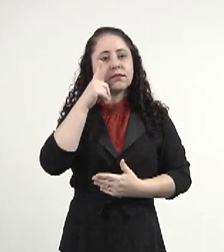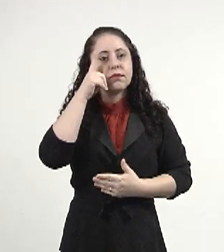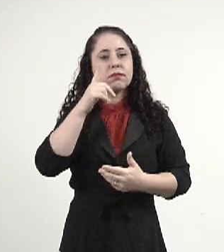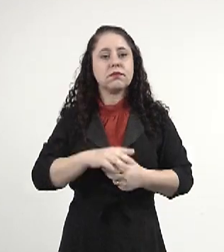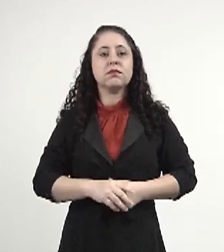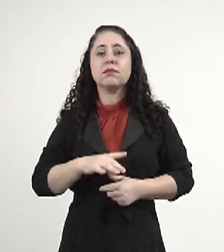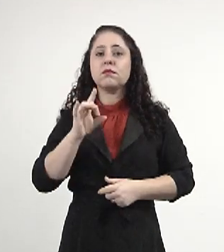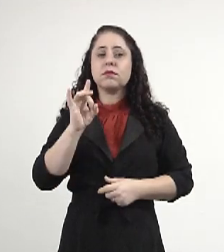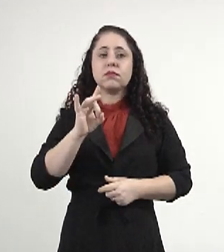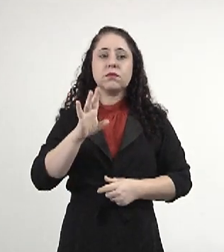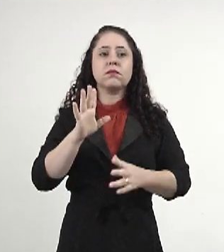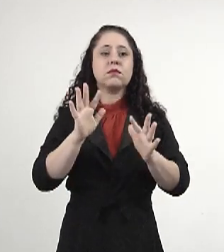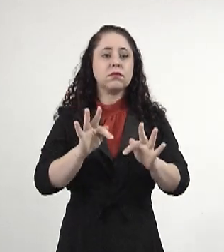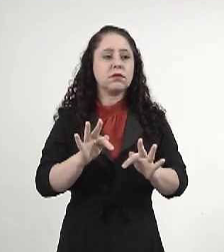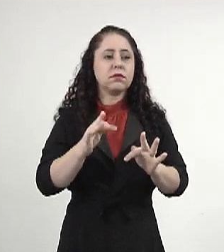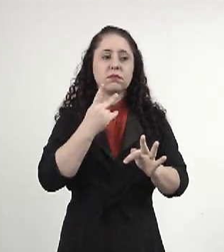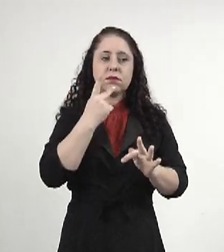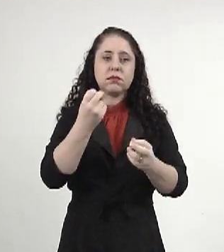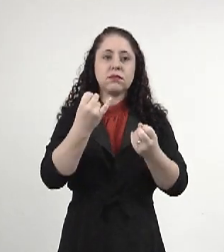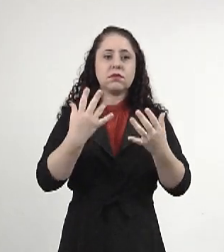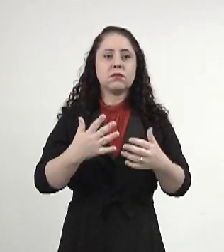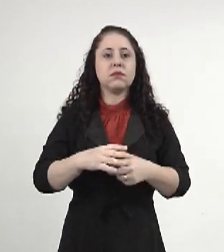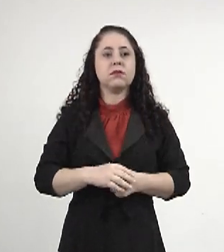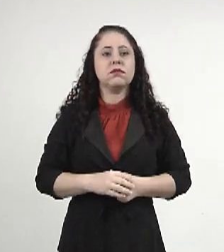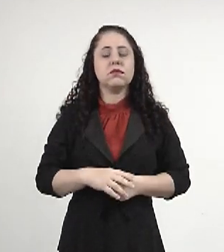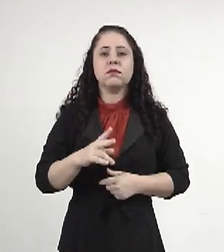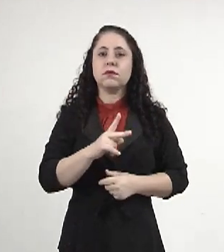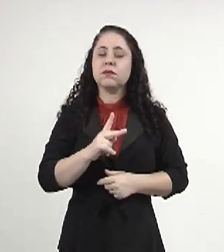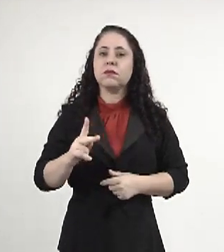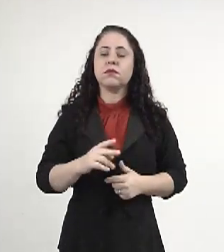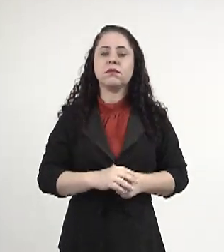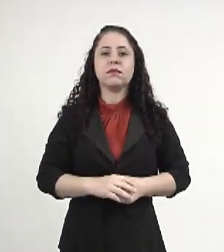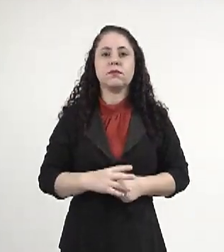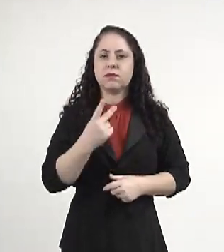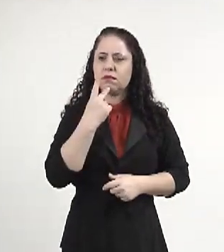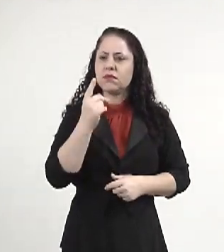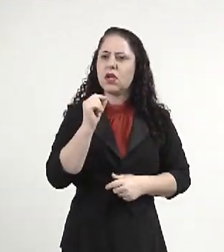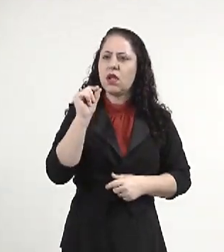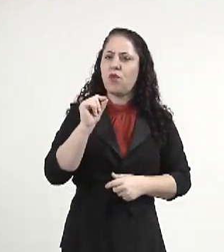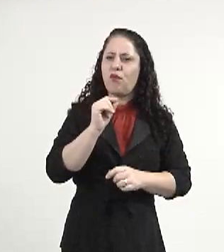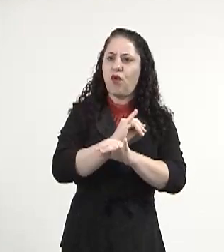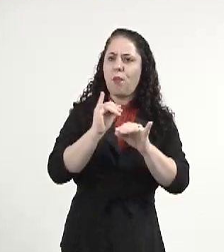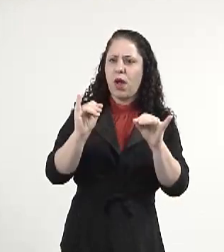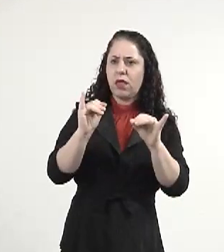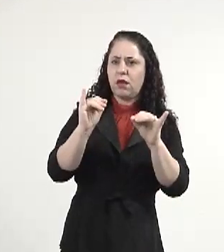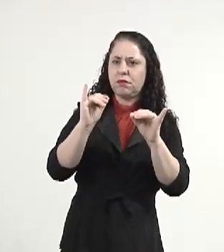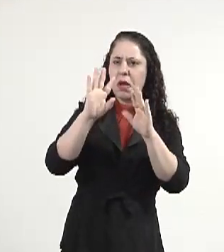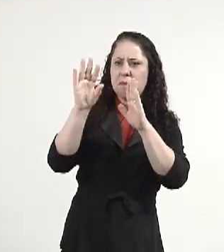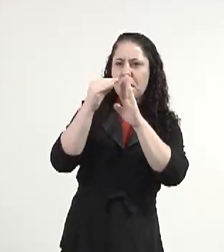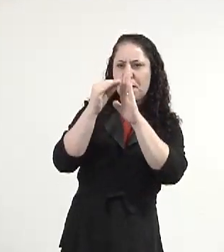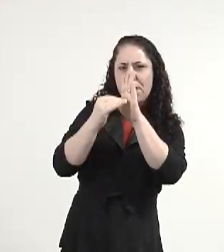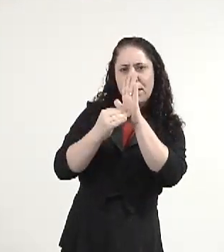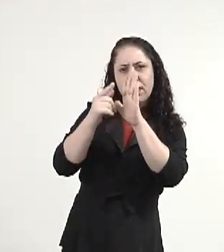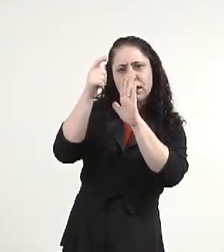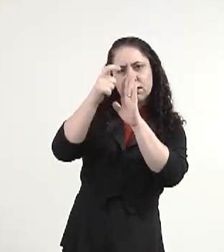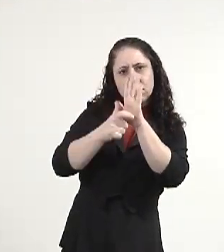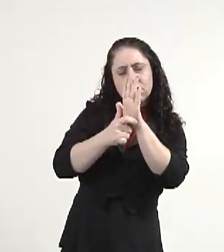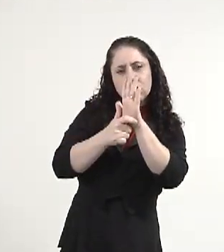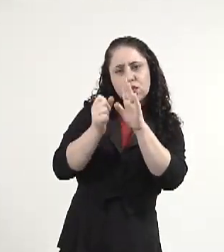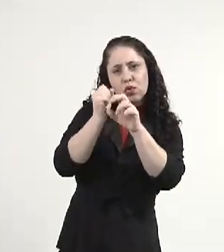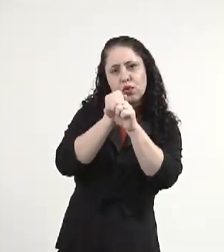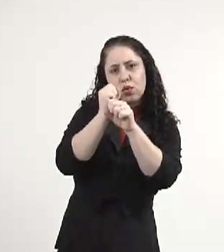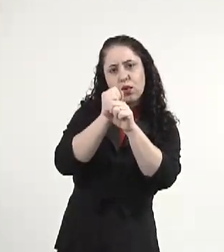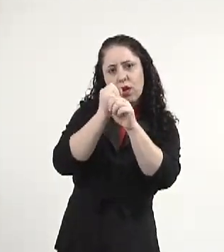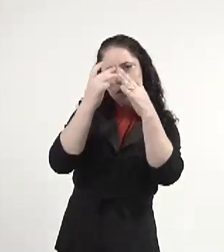E só para encerrar realmente, presidente, dizer que esses dados aqui, eles são dados do anuário,